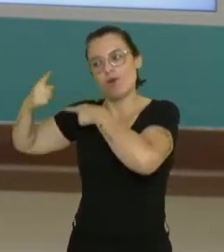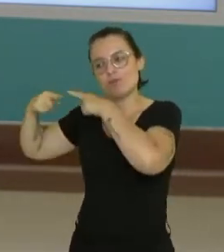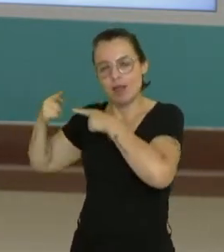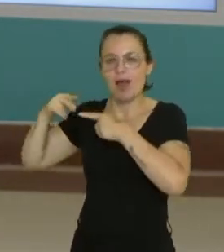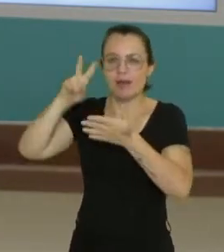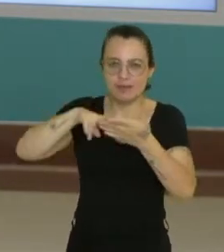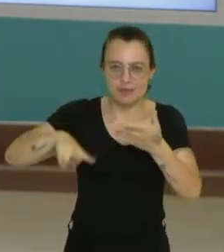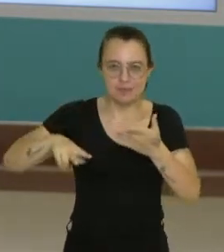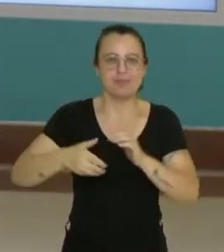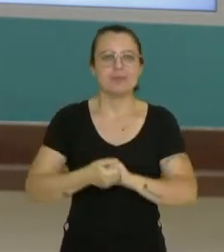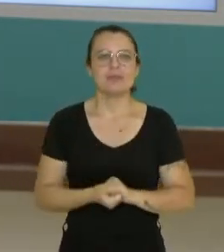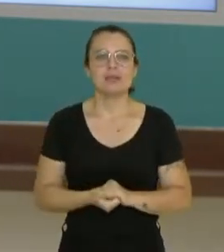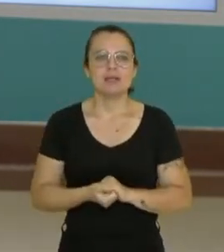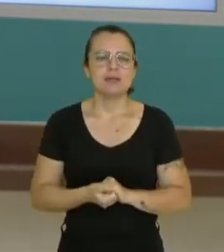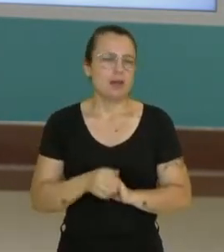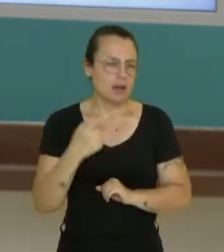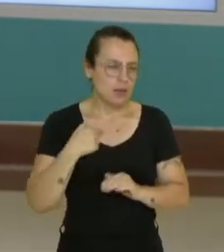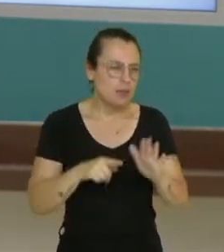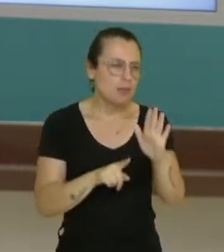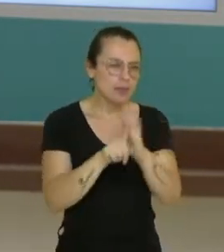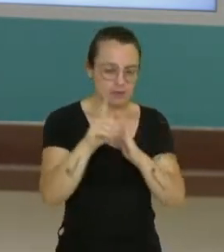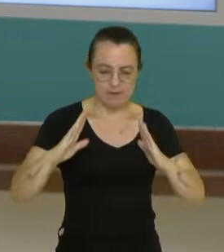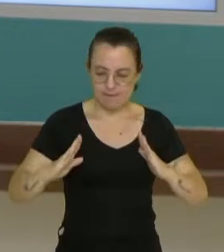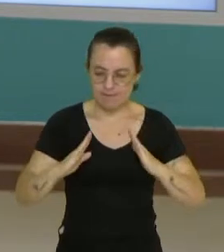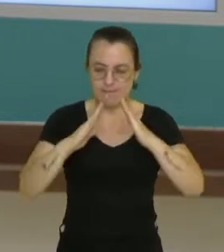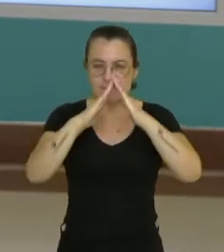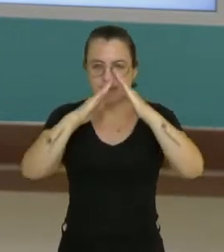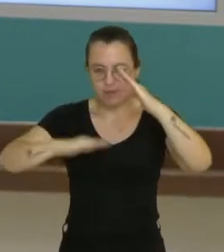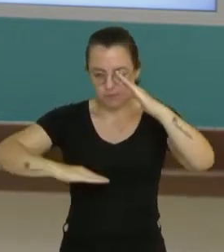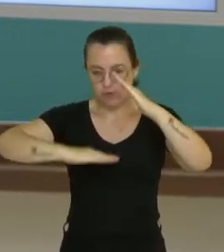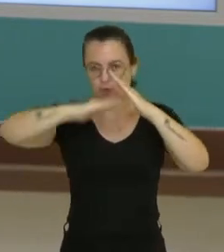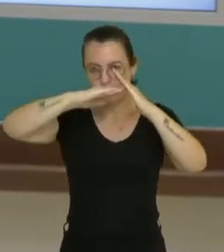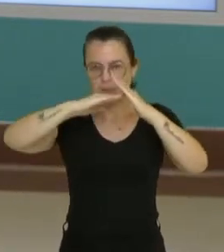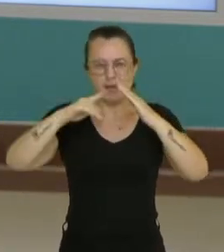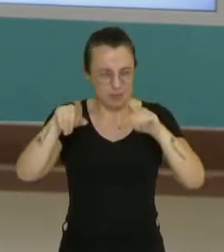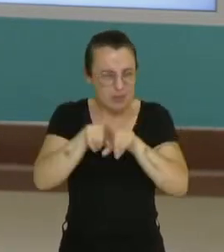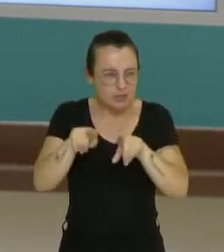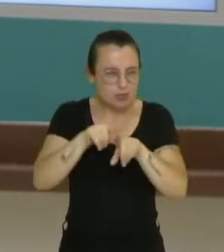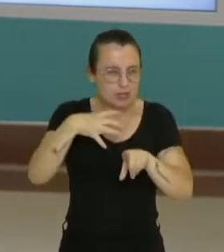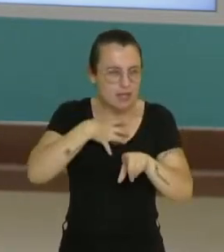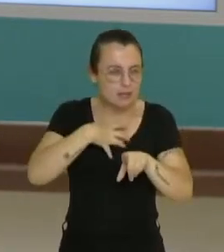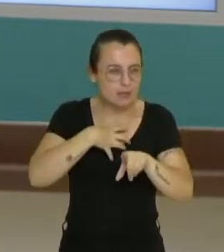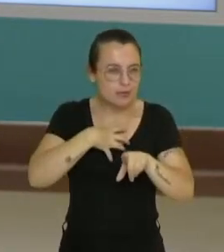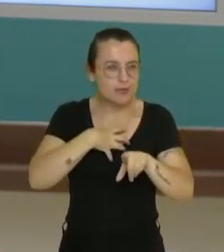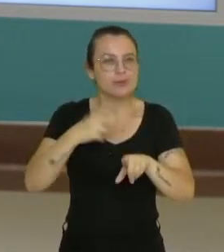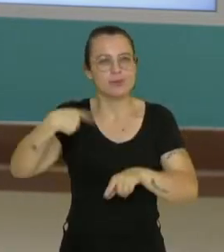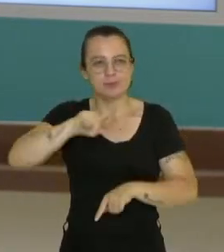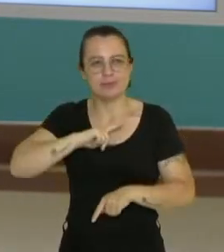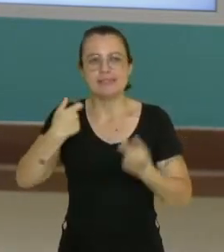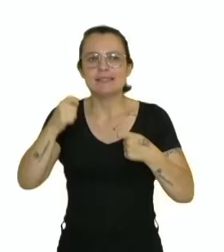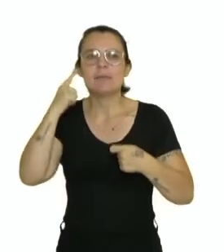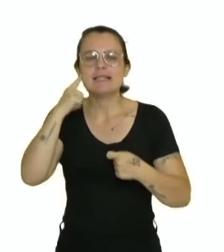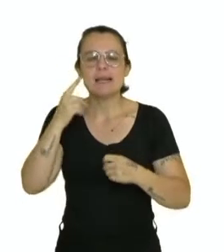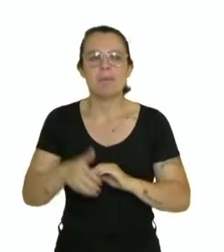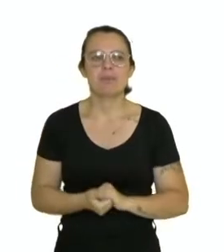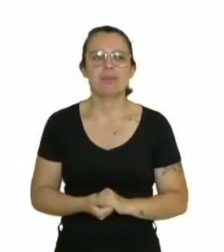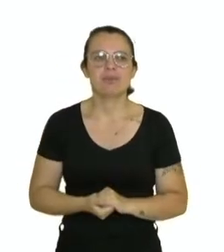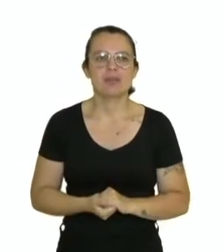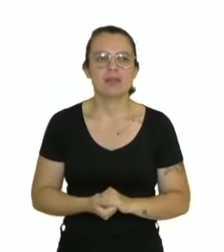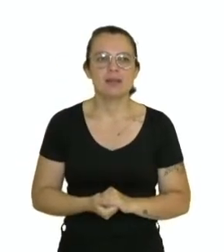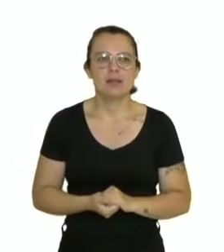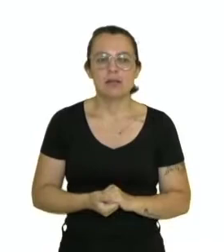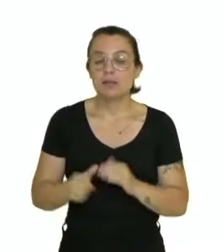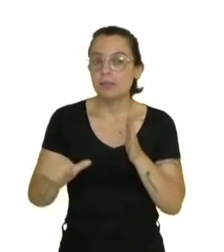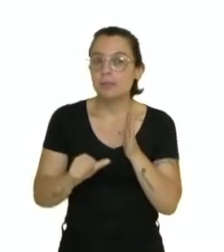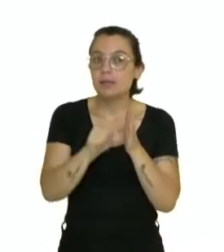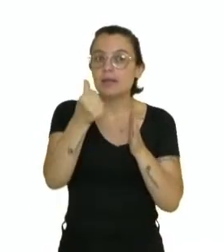importante. Será que o volume da pirâmide também é da mesma maneira, gente? Vamos pensar um pouquinho? Vamos lá. Então, primeira coisa